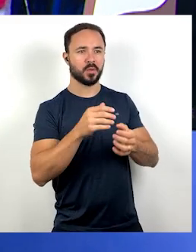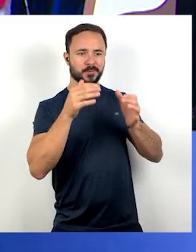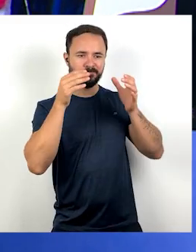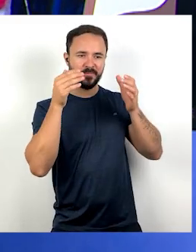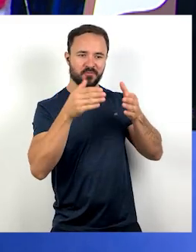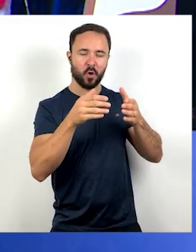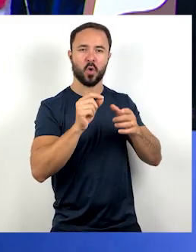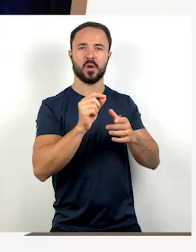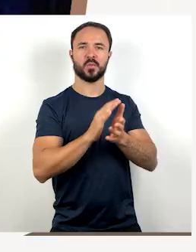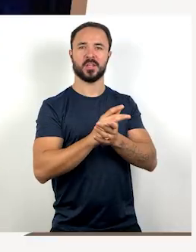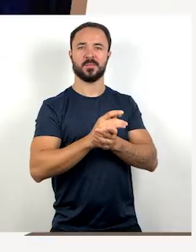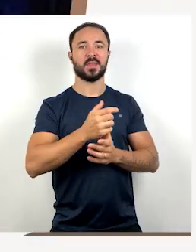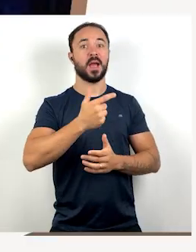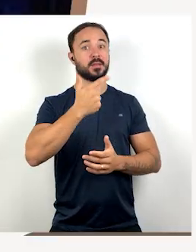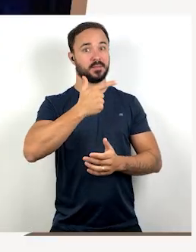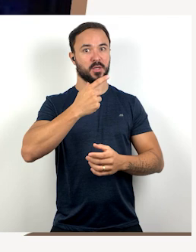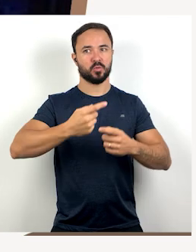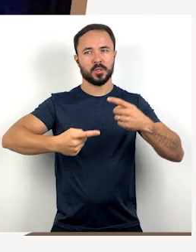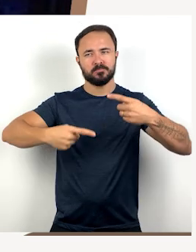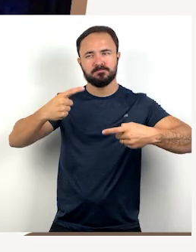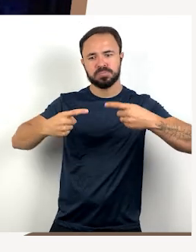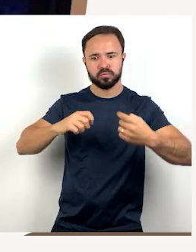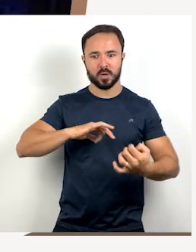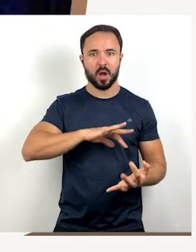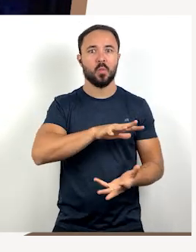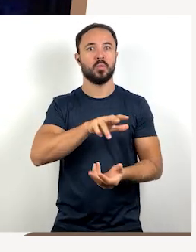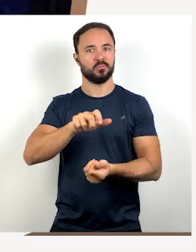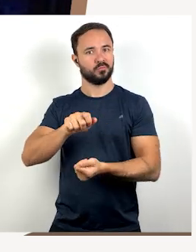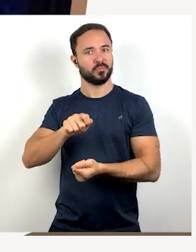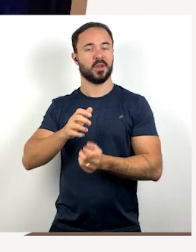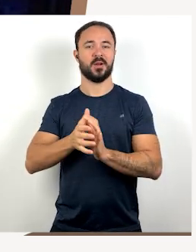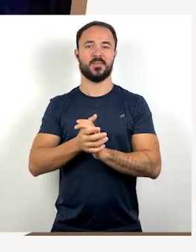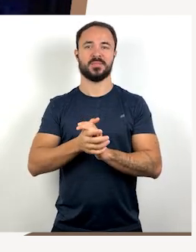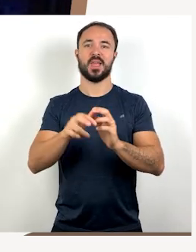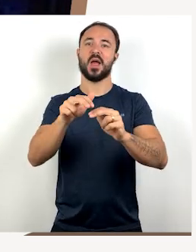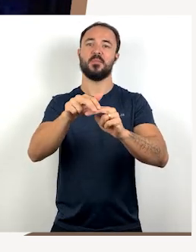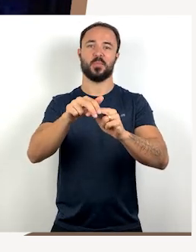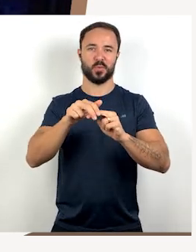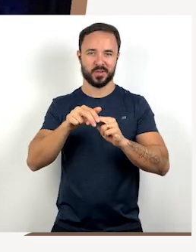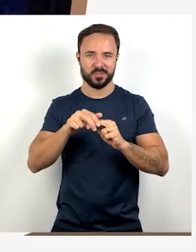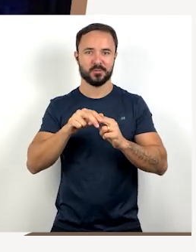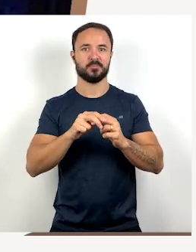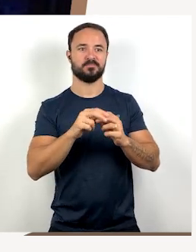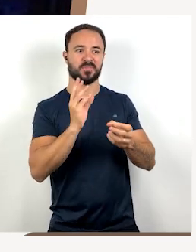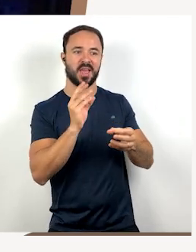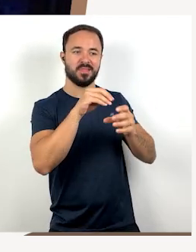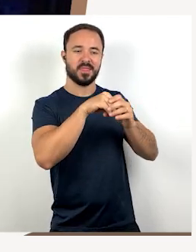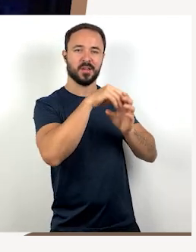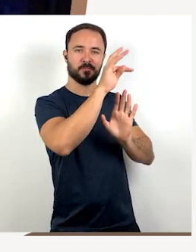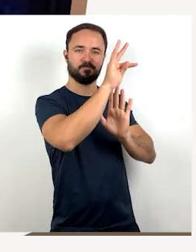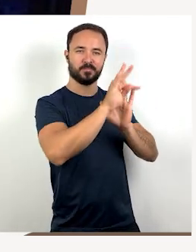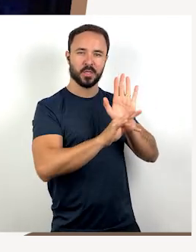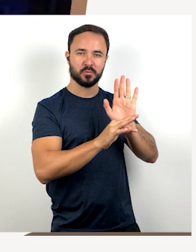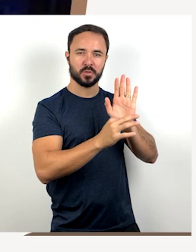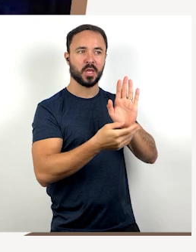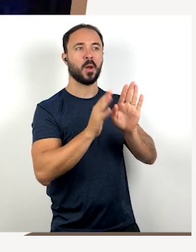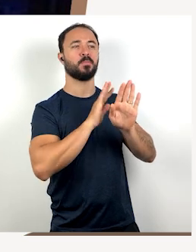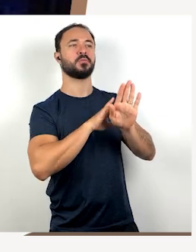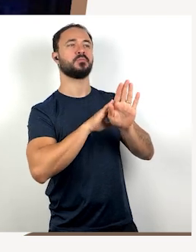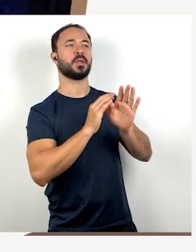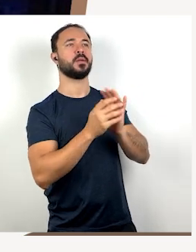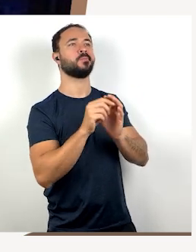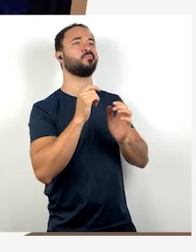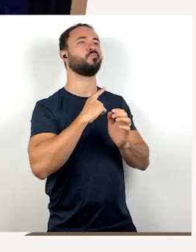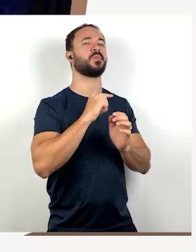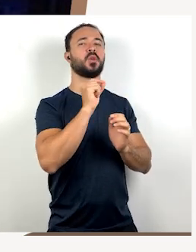específicas relacionadas à Segunda Guerra Mundial. Por isso, no fundo histórico do seu texto,